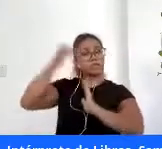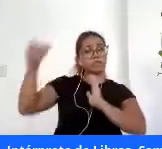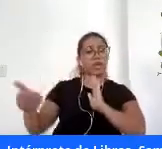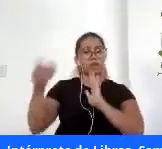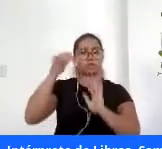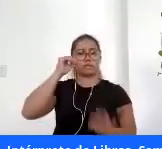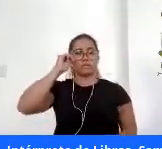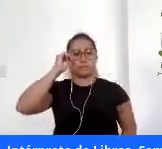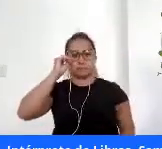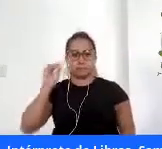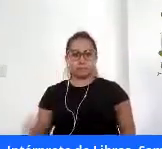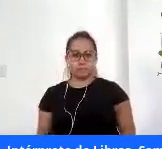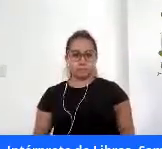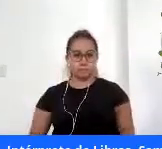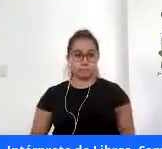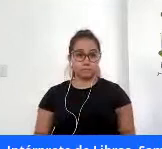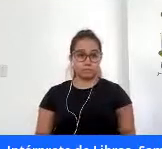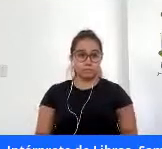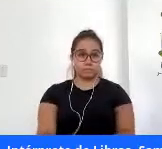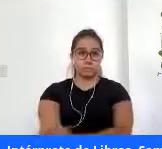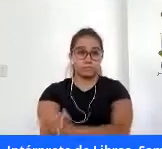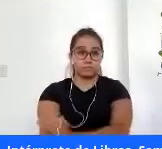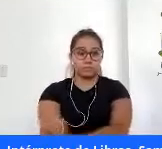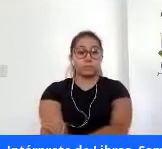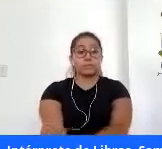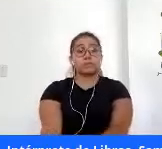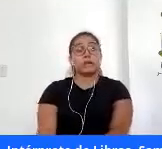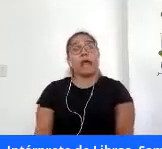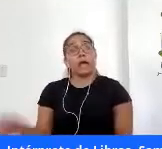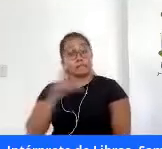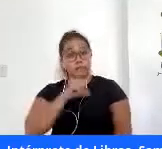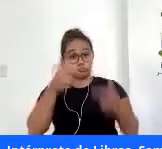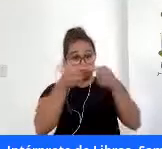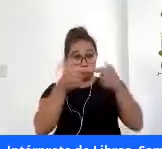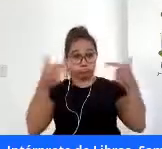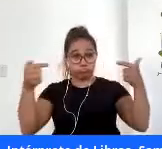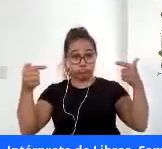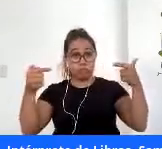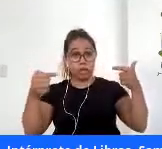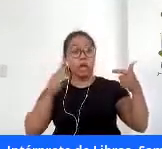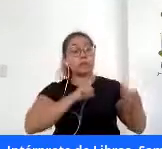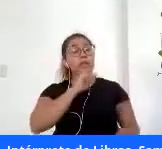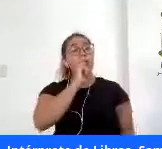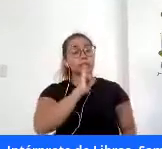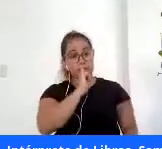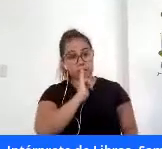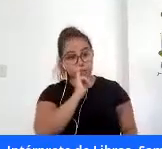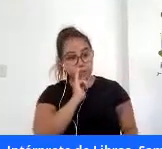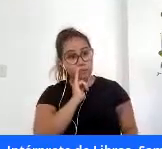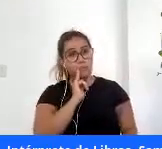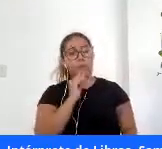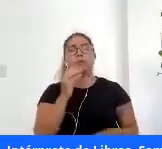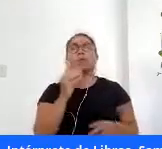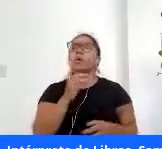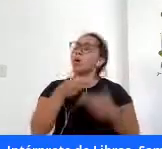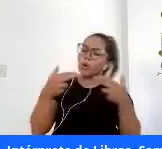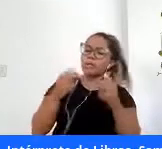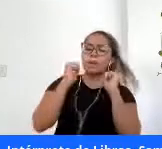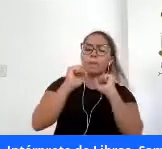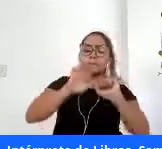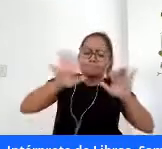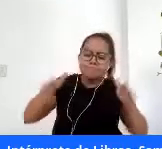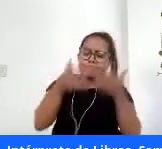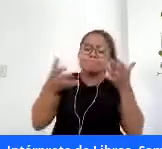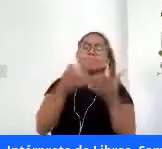externos. Então aqui eu trago para vocês pouquíssimos exemplos, né, de fatores que podem promover,